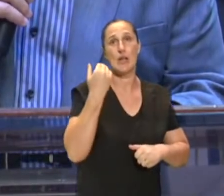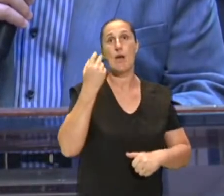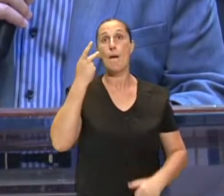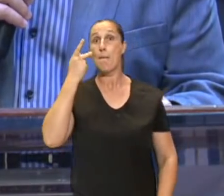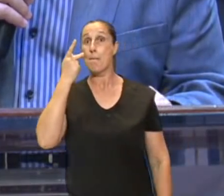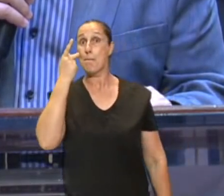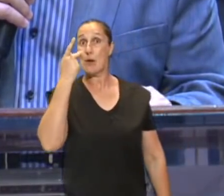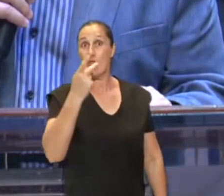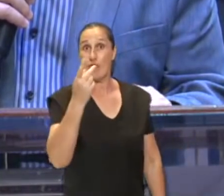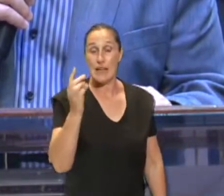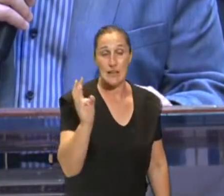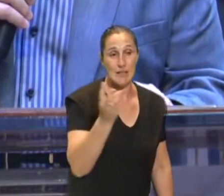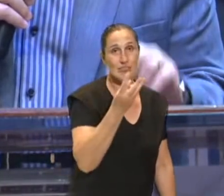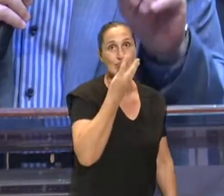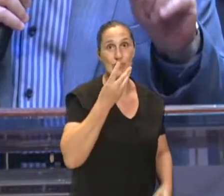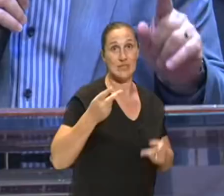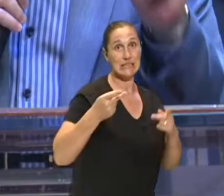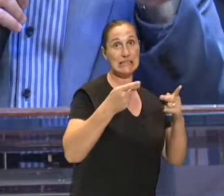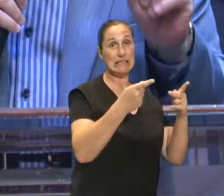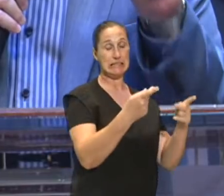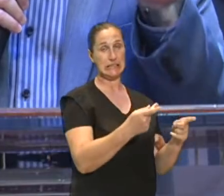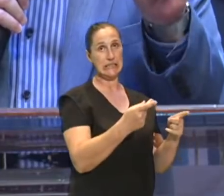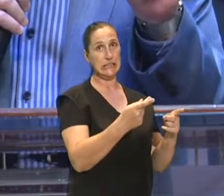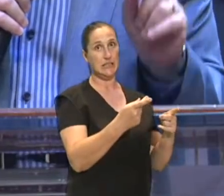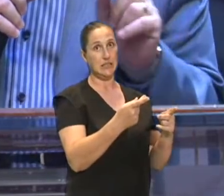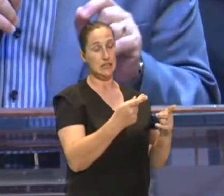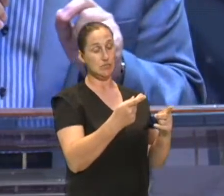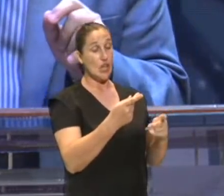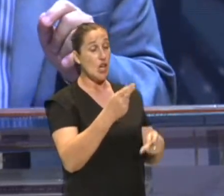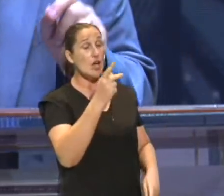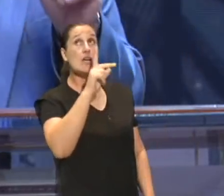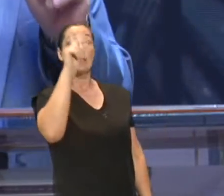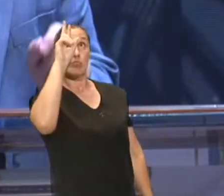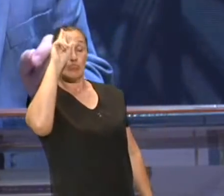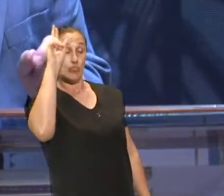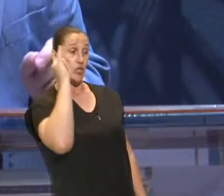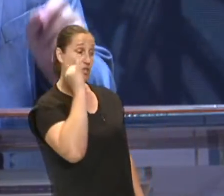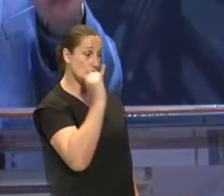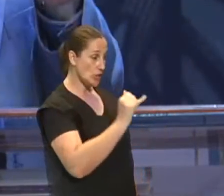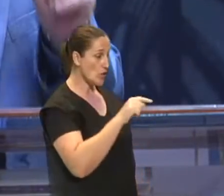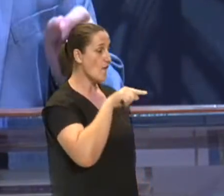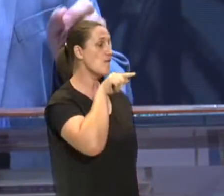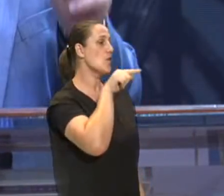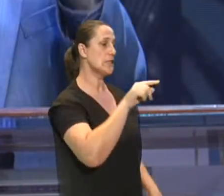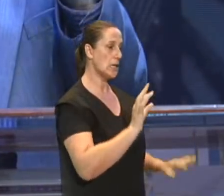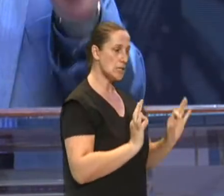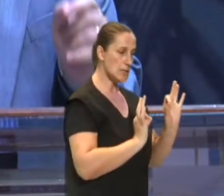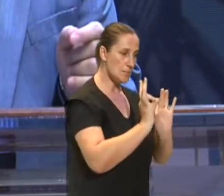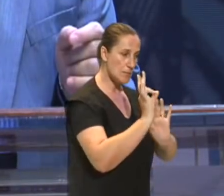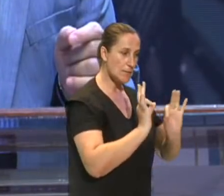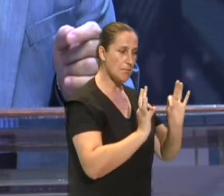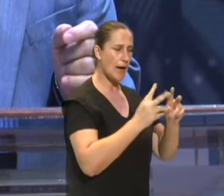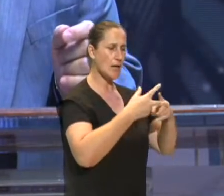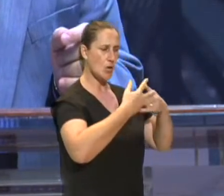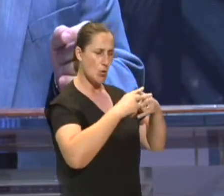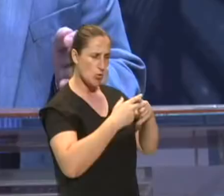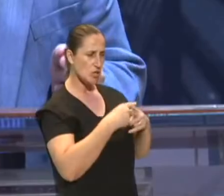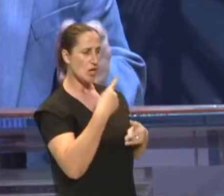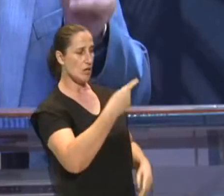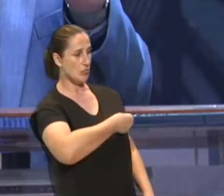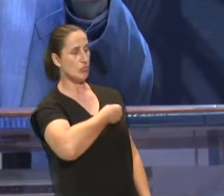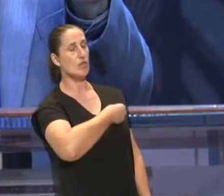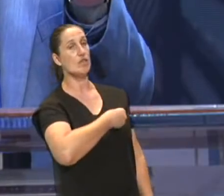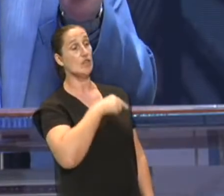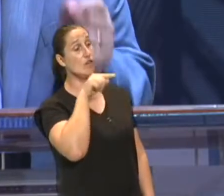foi visitá-lo e lhe disse: Assim diz o Senhor, ponha a casa em ordem,